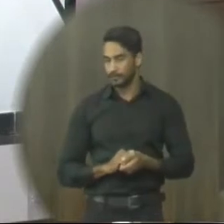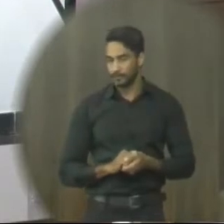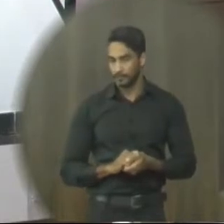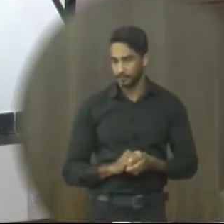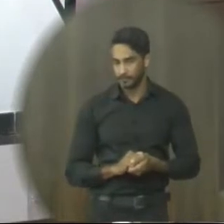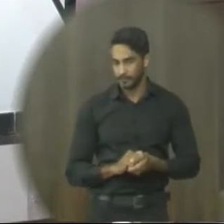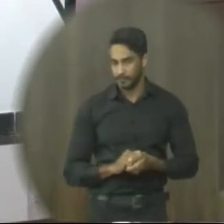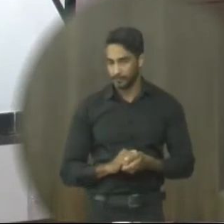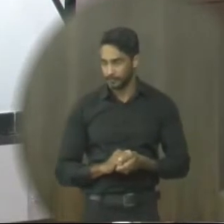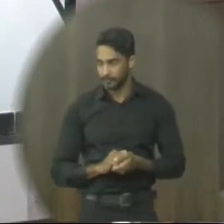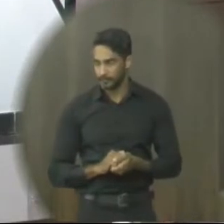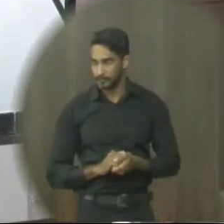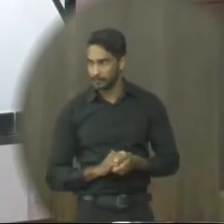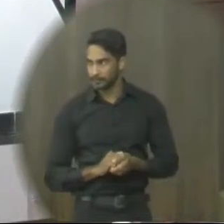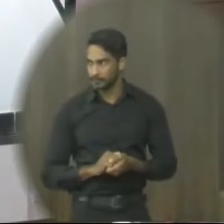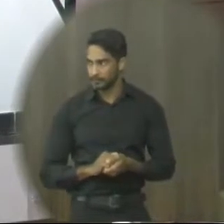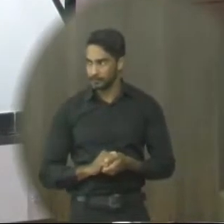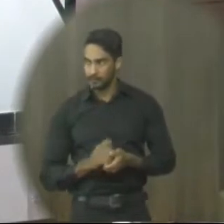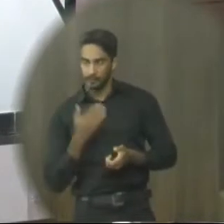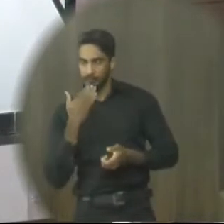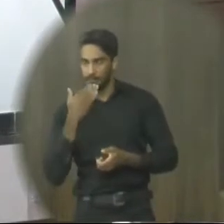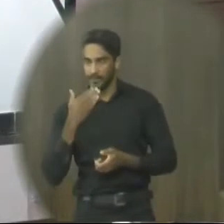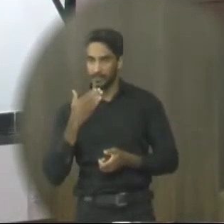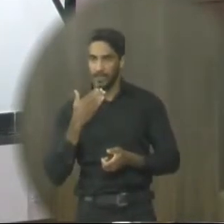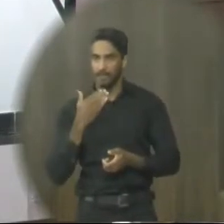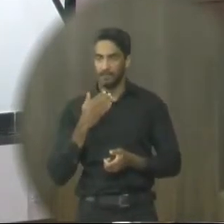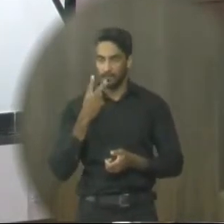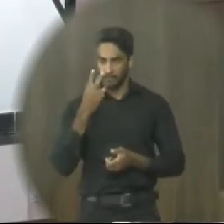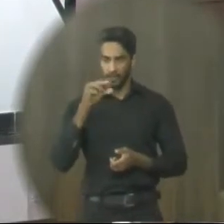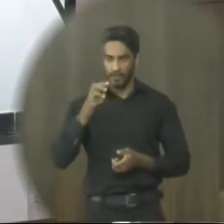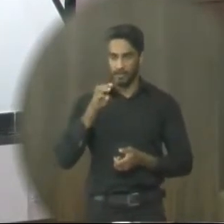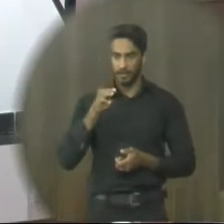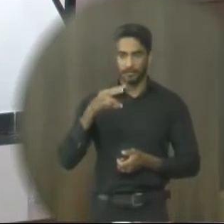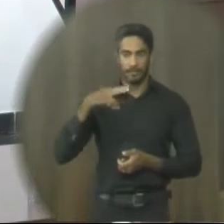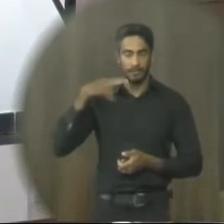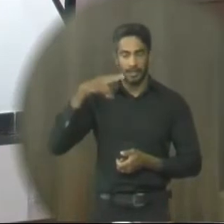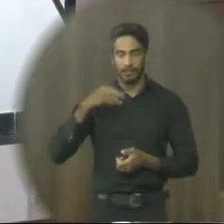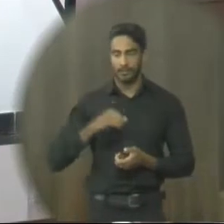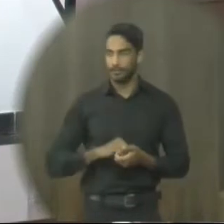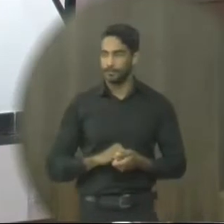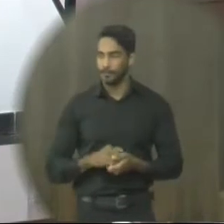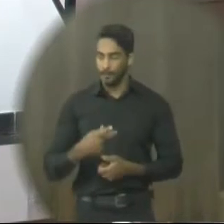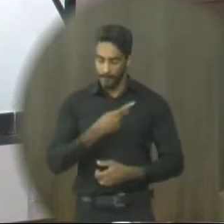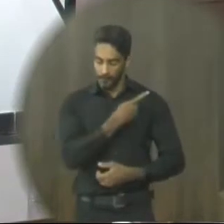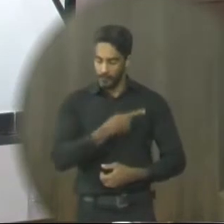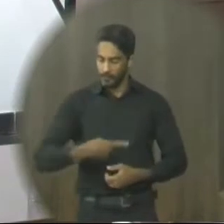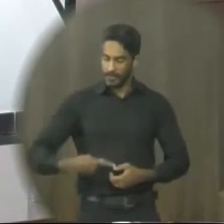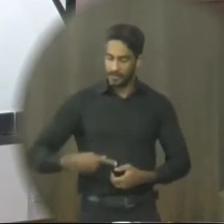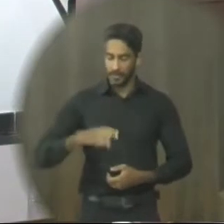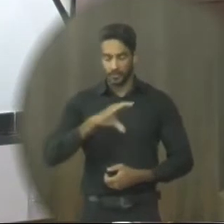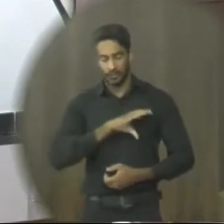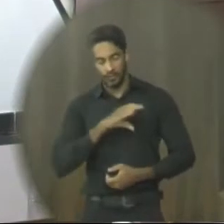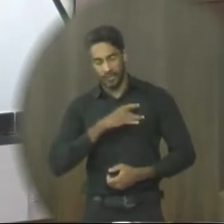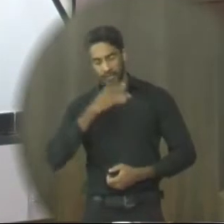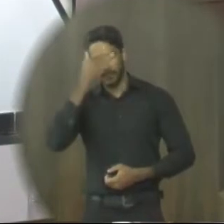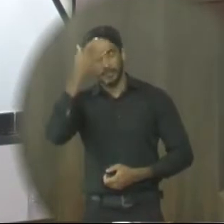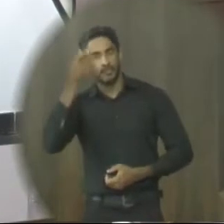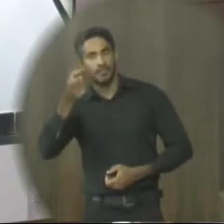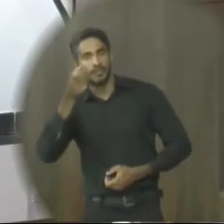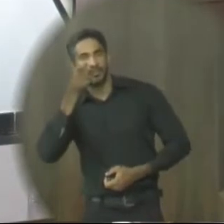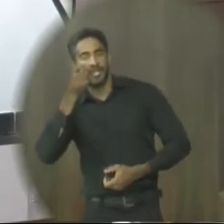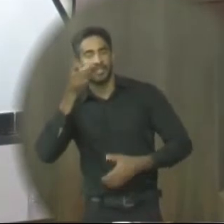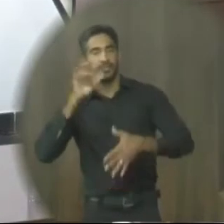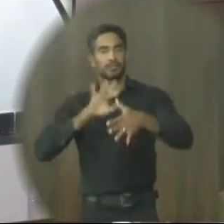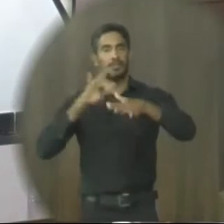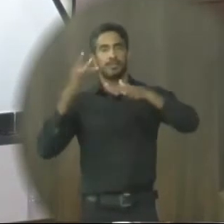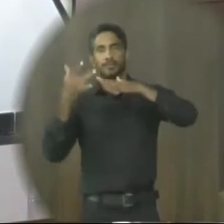queria usar a palavra? Essa palavra, senhor presidente. 2 minutos. Pode usar. Senhor presidente, novos colegas, público que nos assiste